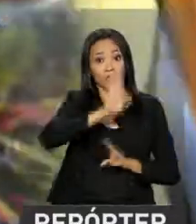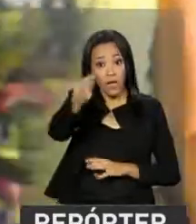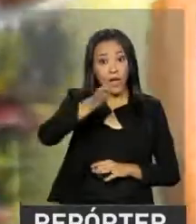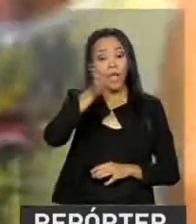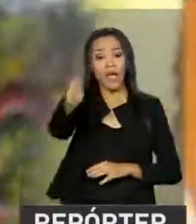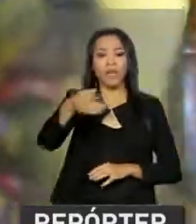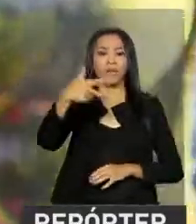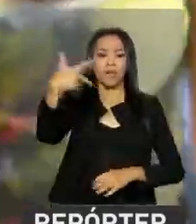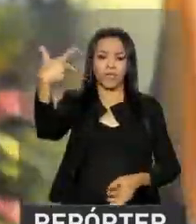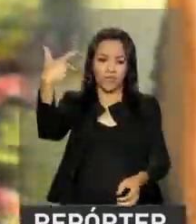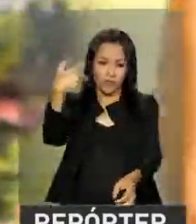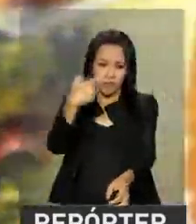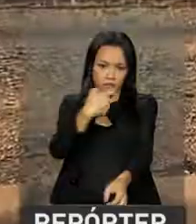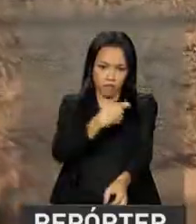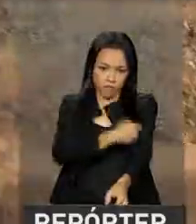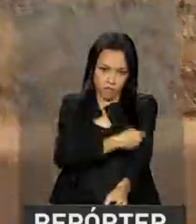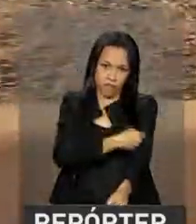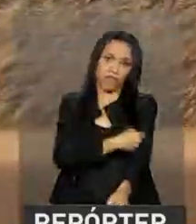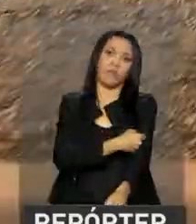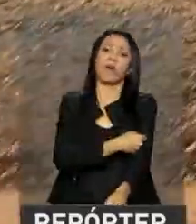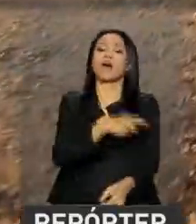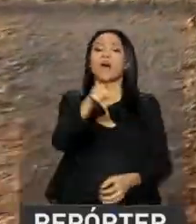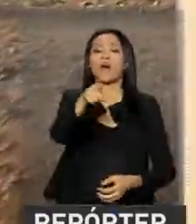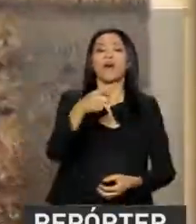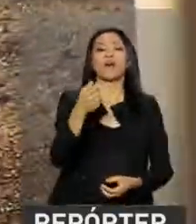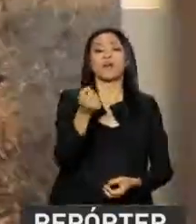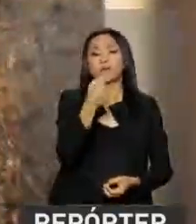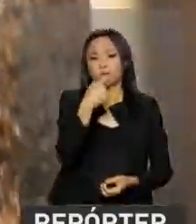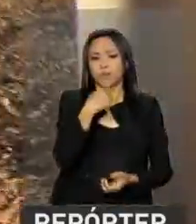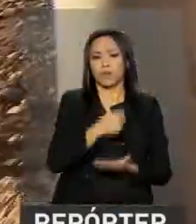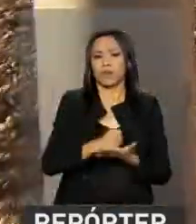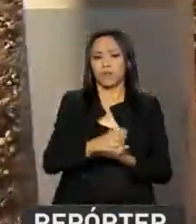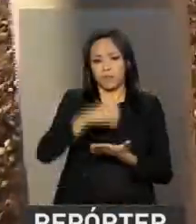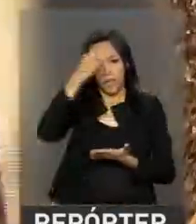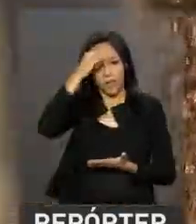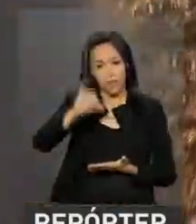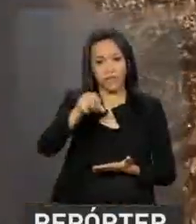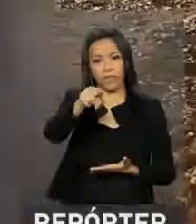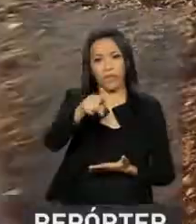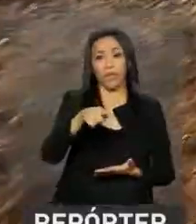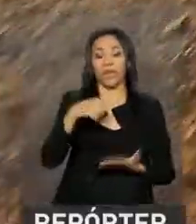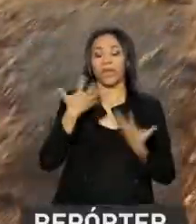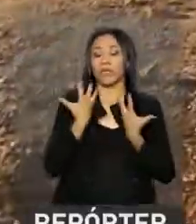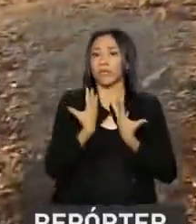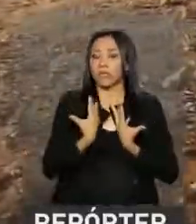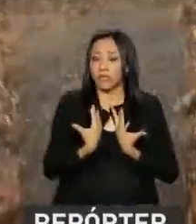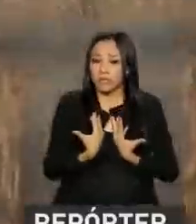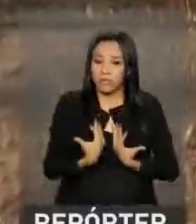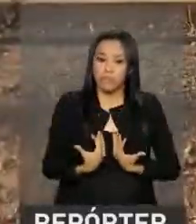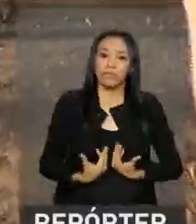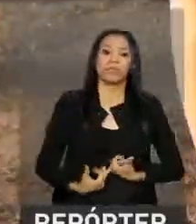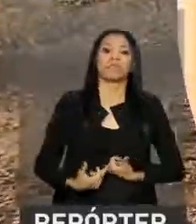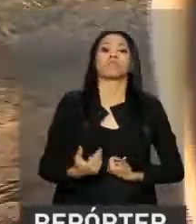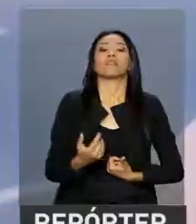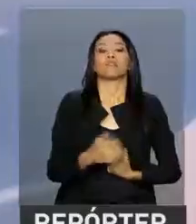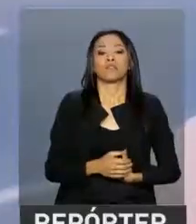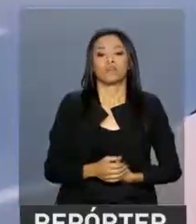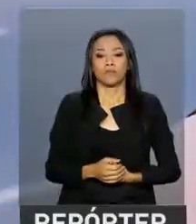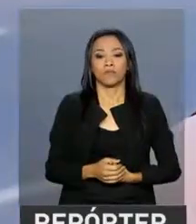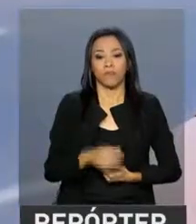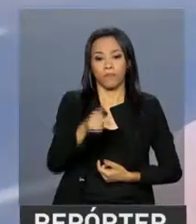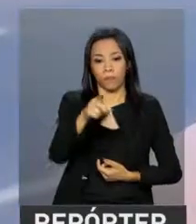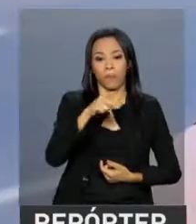medicação na veia que diminui as crises e previne novos sintomas. Esse processo é cansativo e muito desgastante. Eu